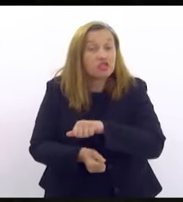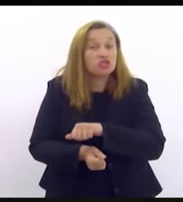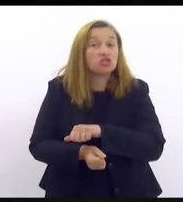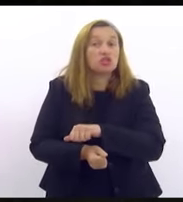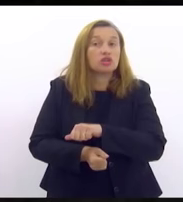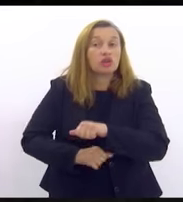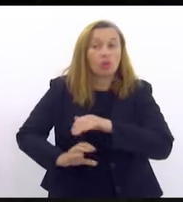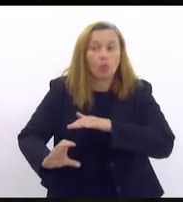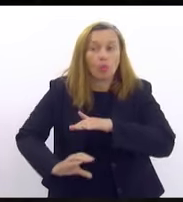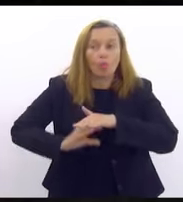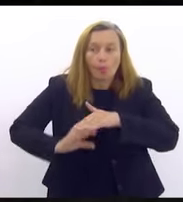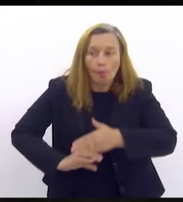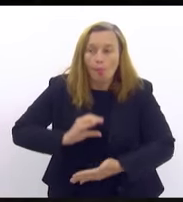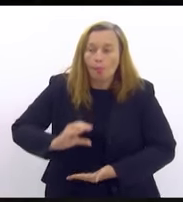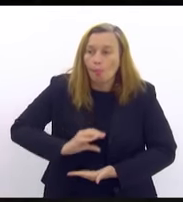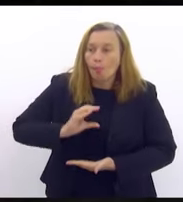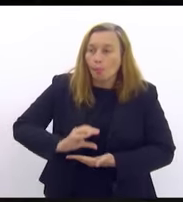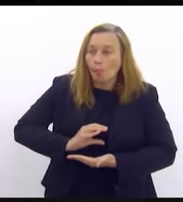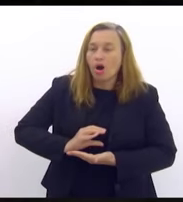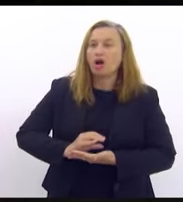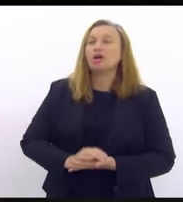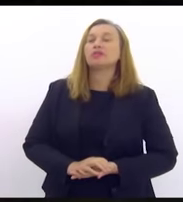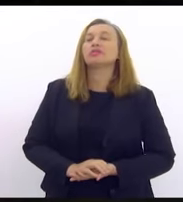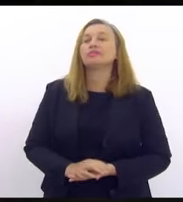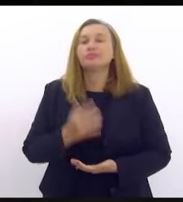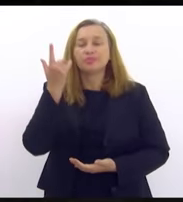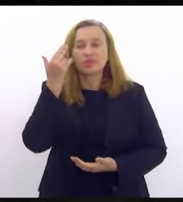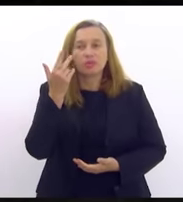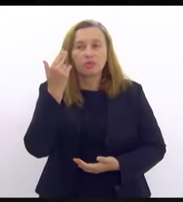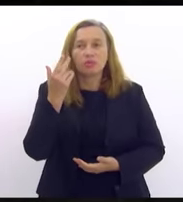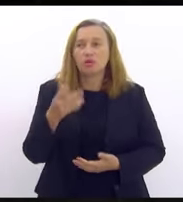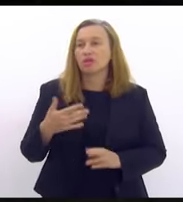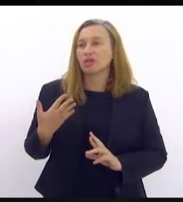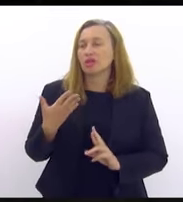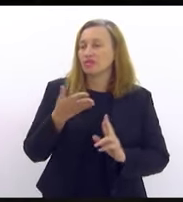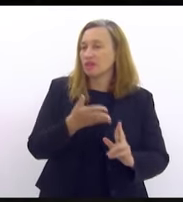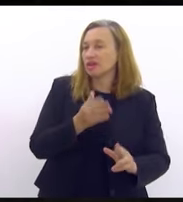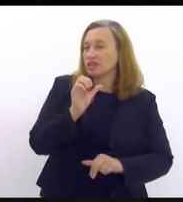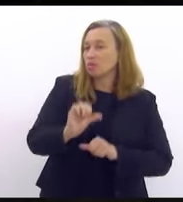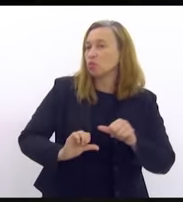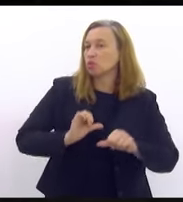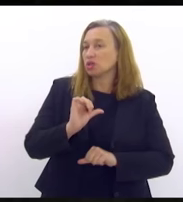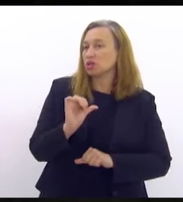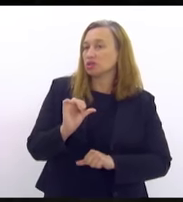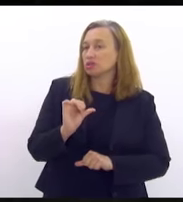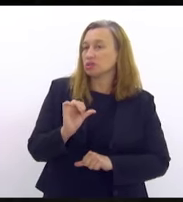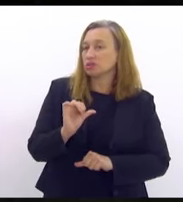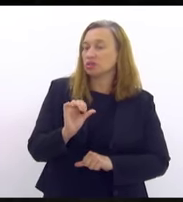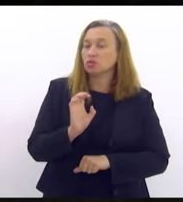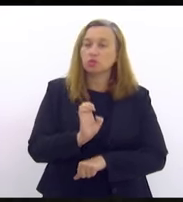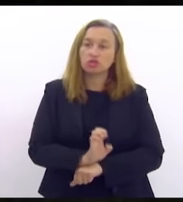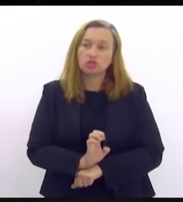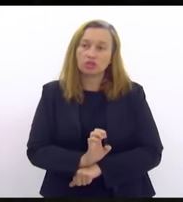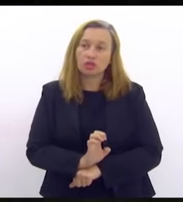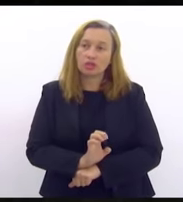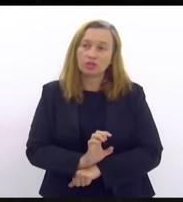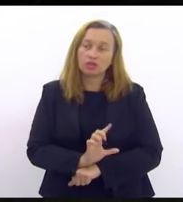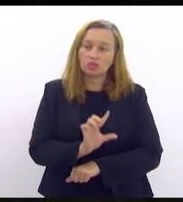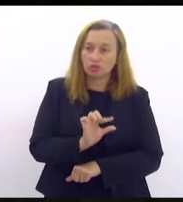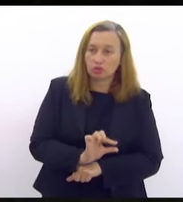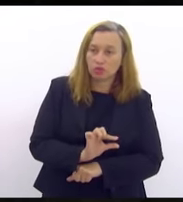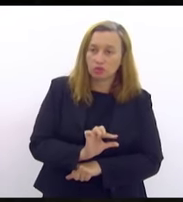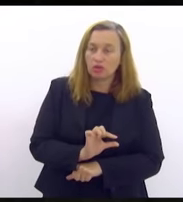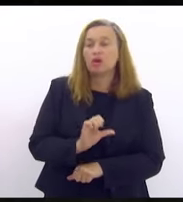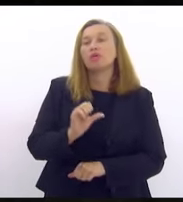lucrar que é muito comum se referir à mudança do estado mínimo para o